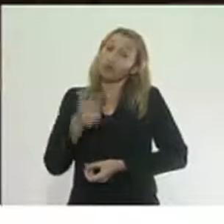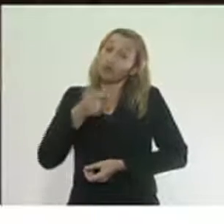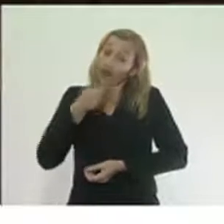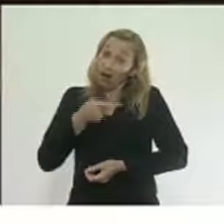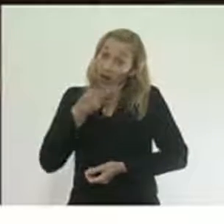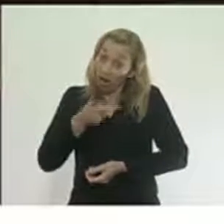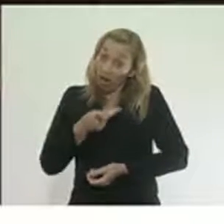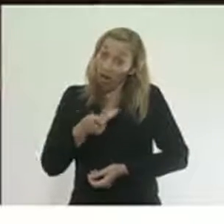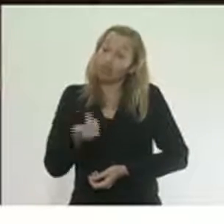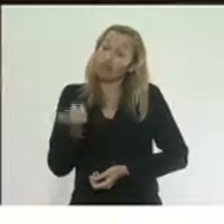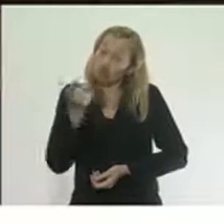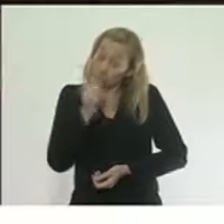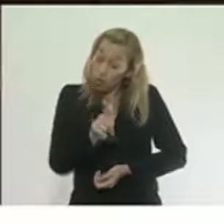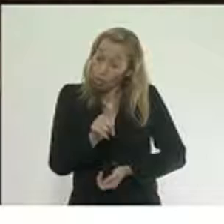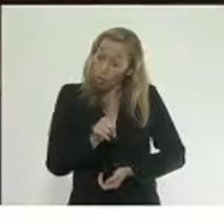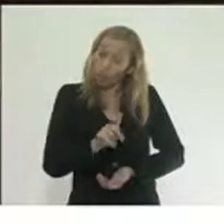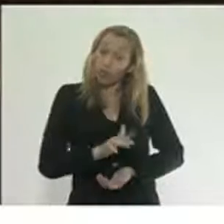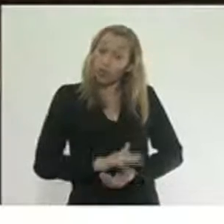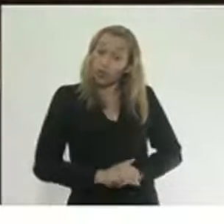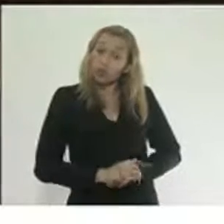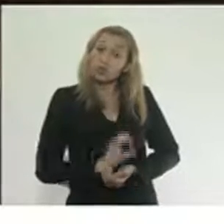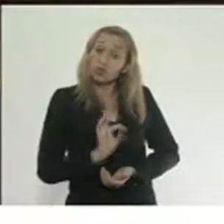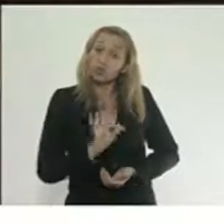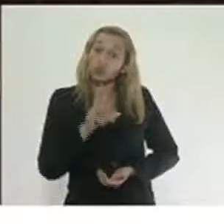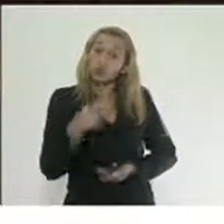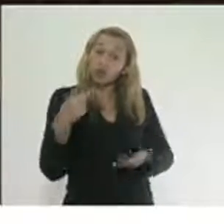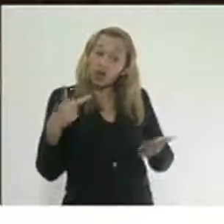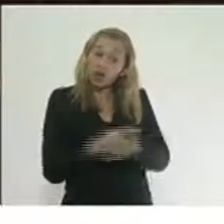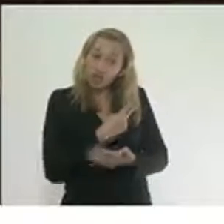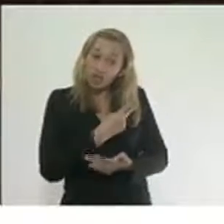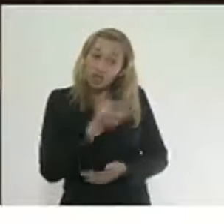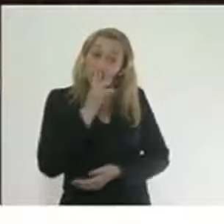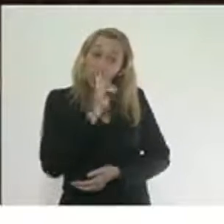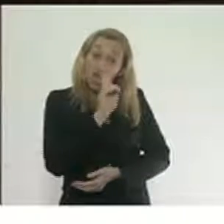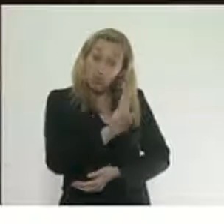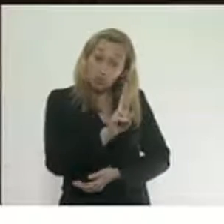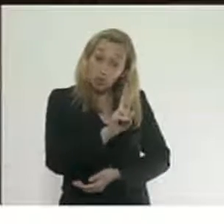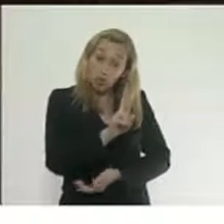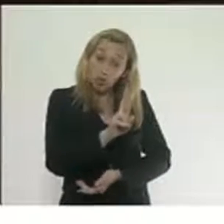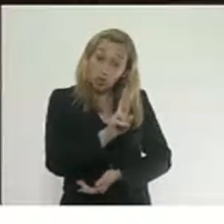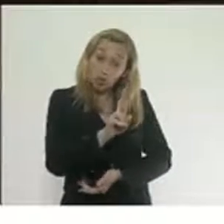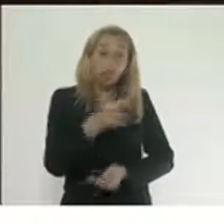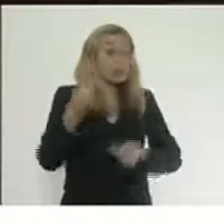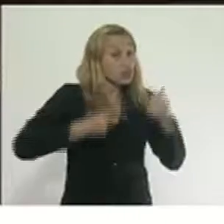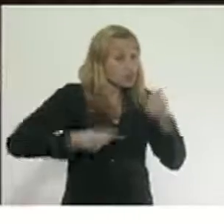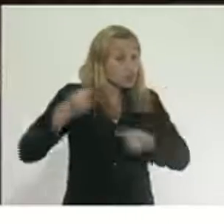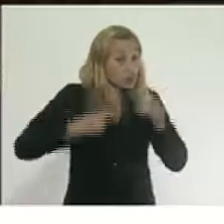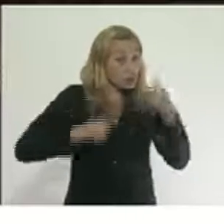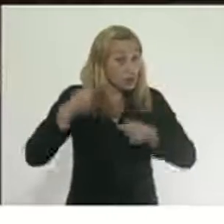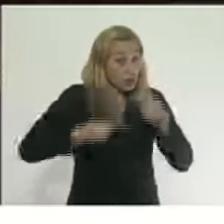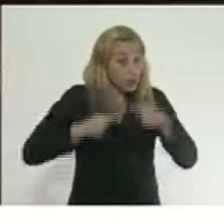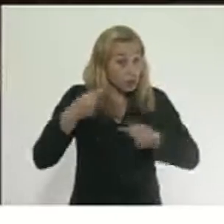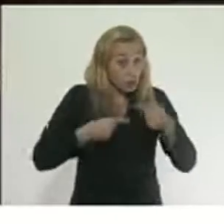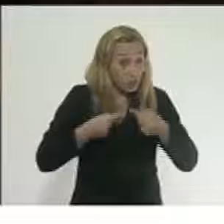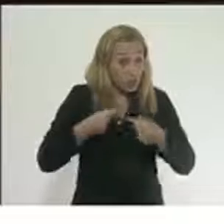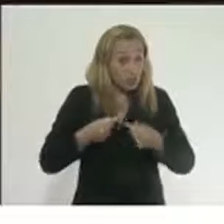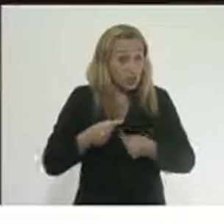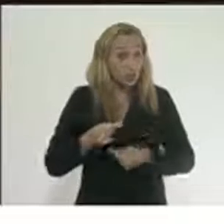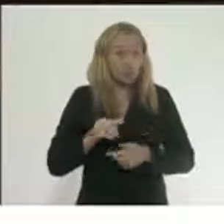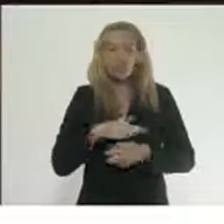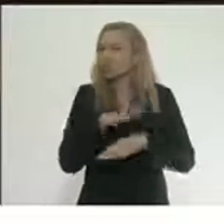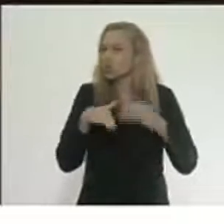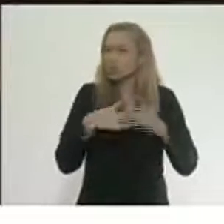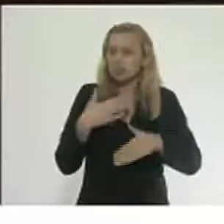afirmar, o rebatimento daquilo que acontecer como resultado da discussão e como resultado de